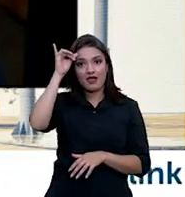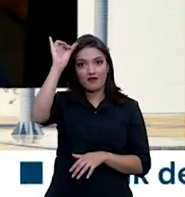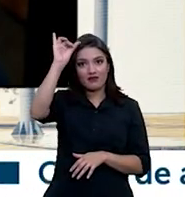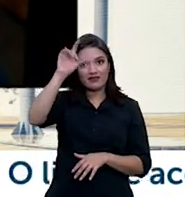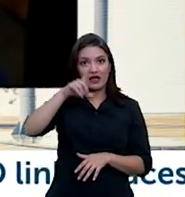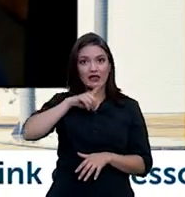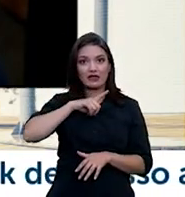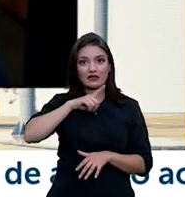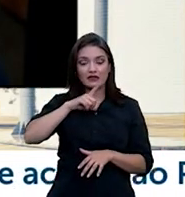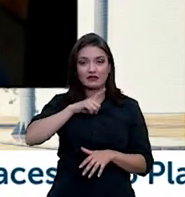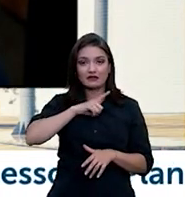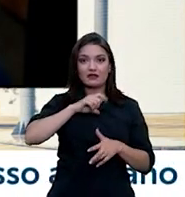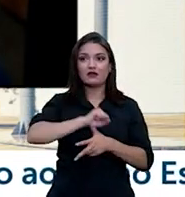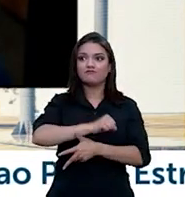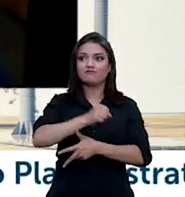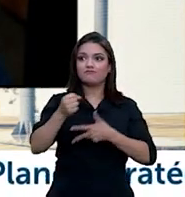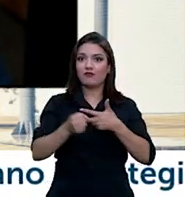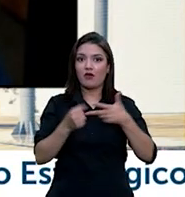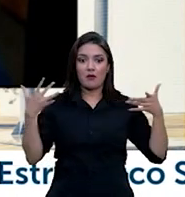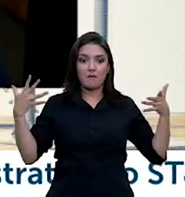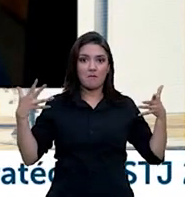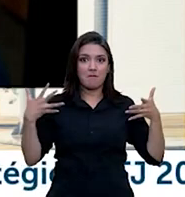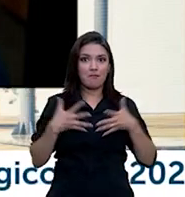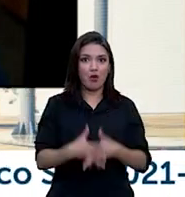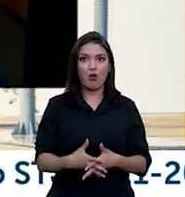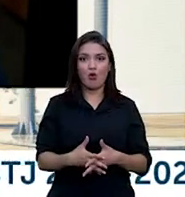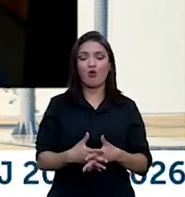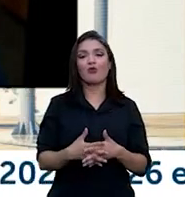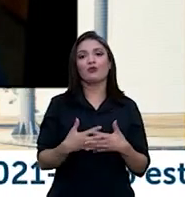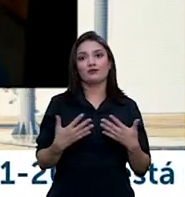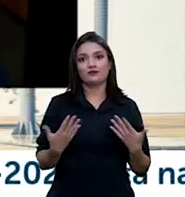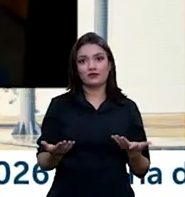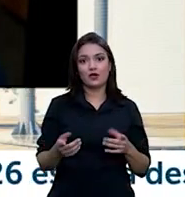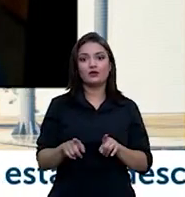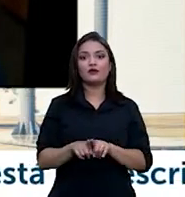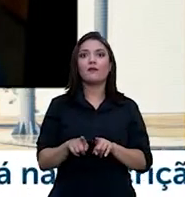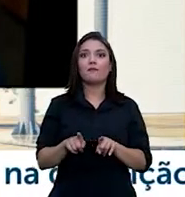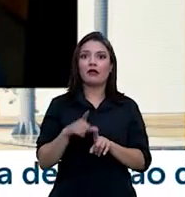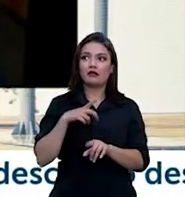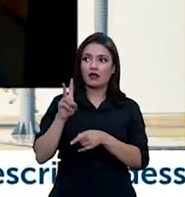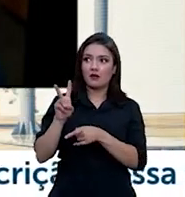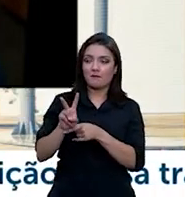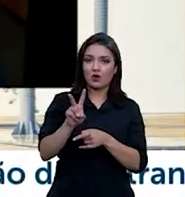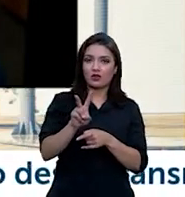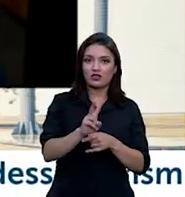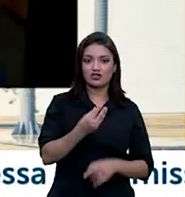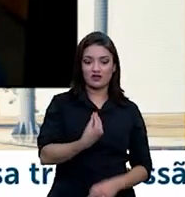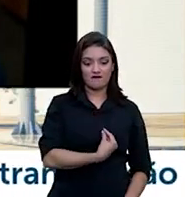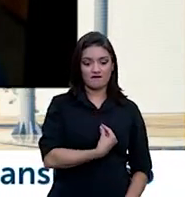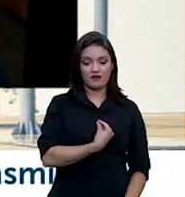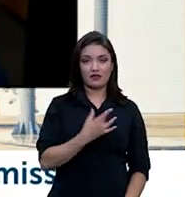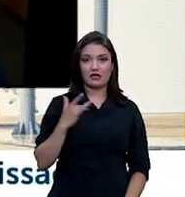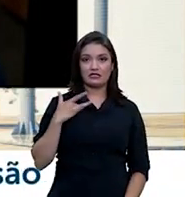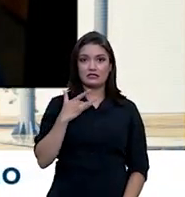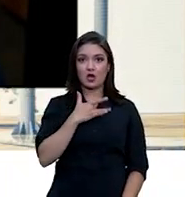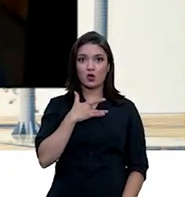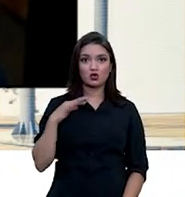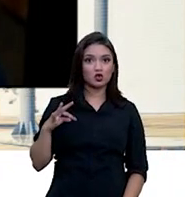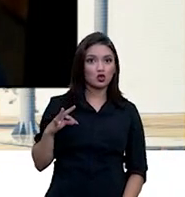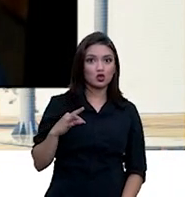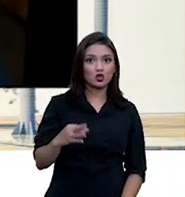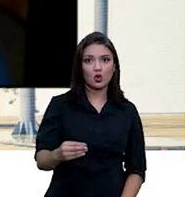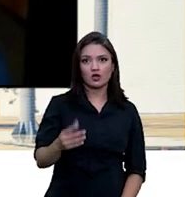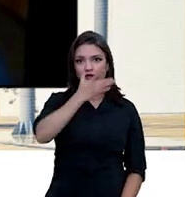acrescentar é tecnologia aprendiz água atualização de modo a